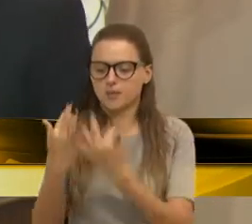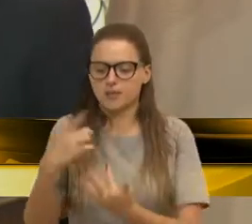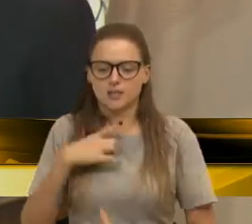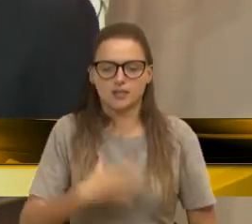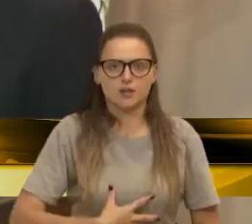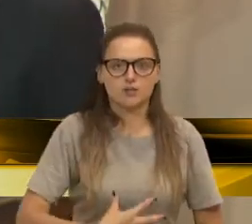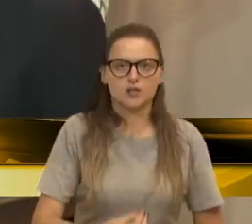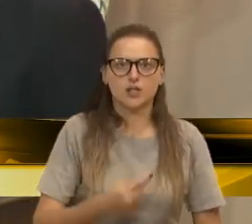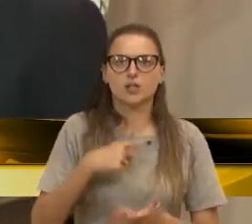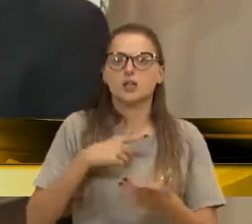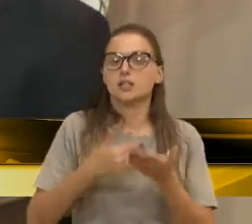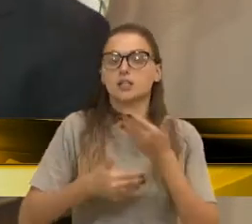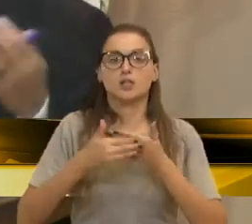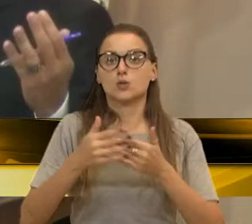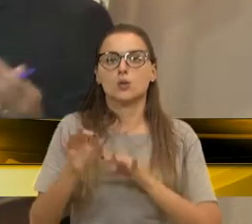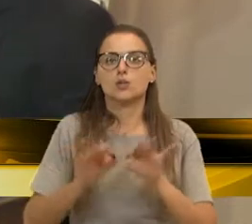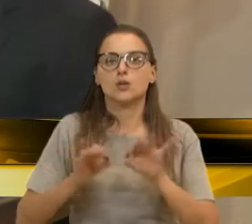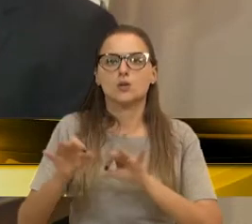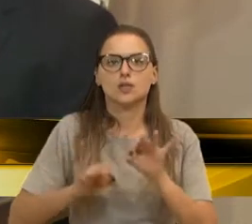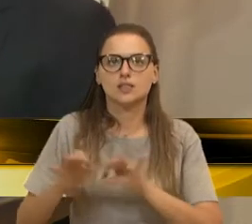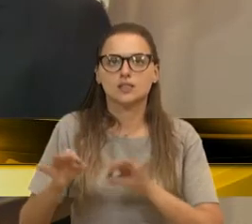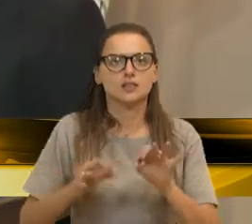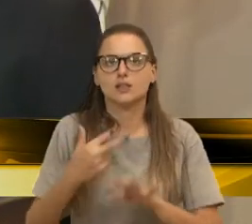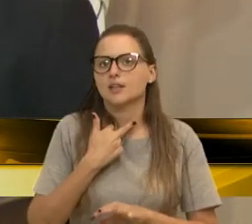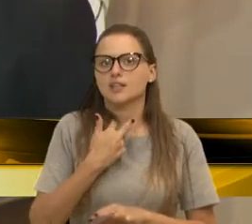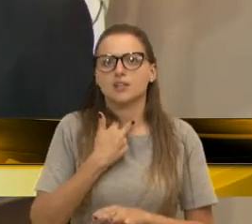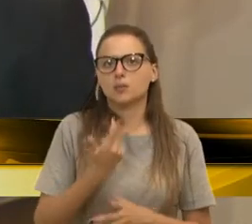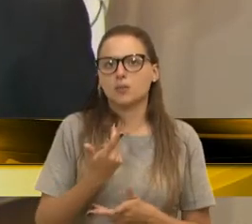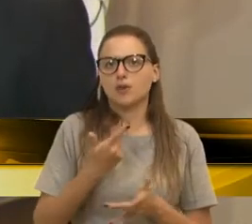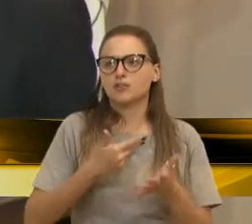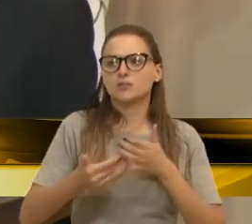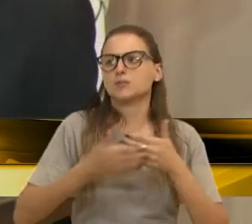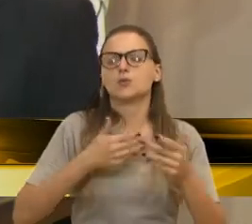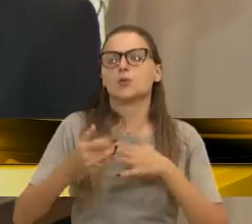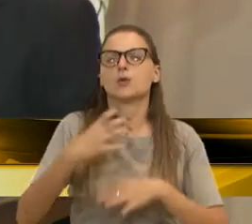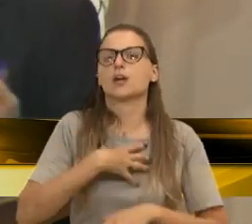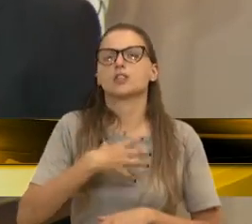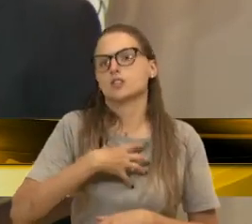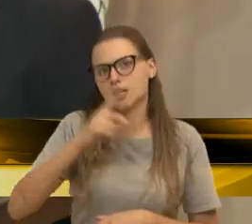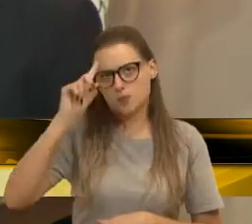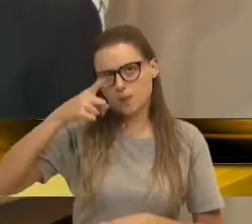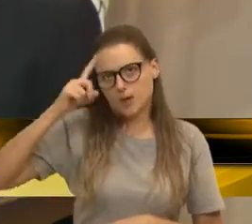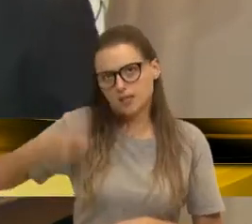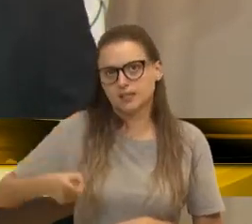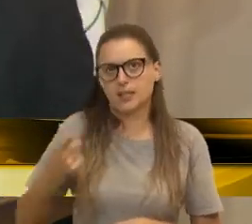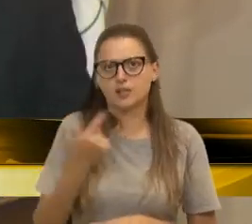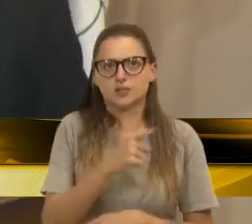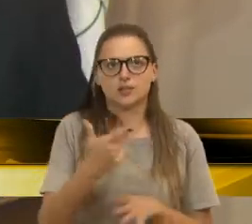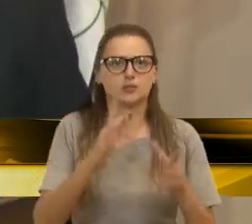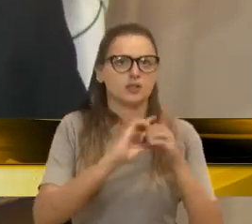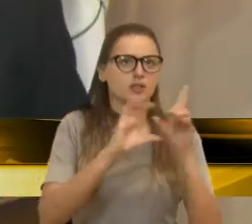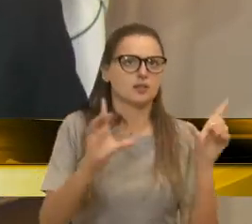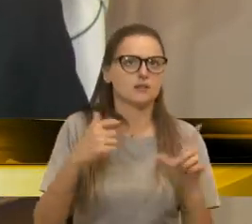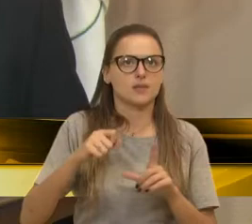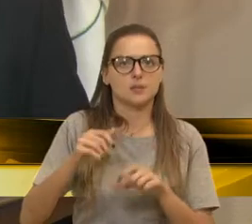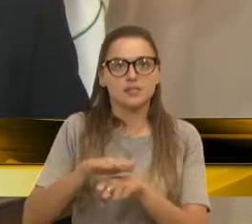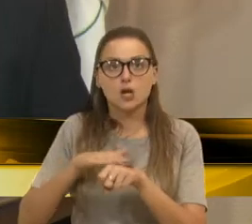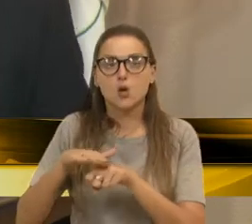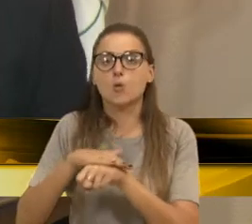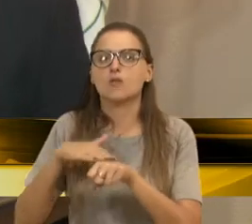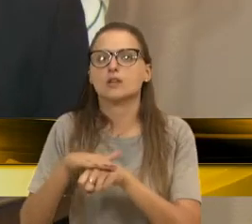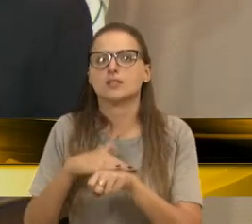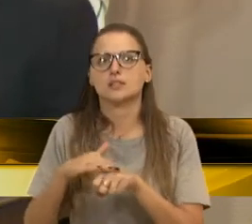toda uma organização em outro horário. Não pode ser assim de forma açoidada, de uma forma antidemocrática, sem diálogo com os